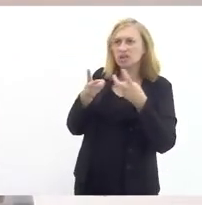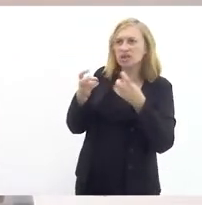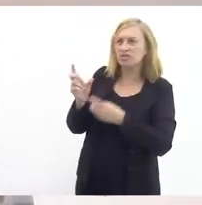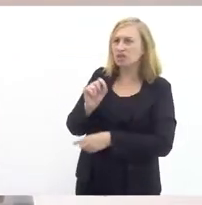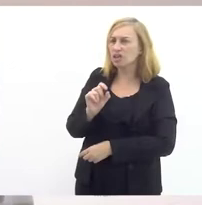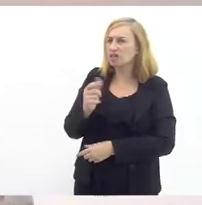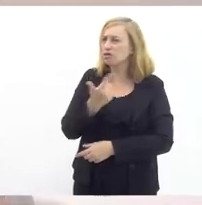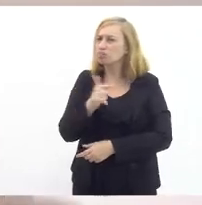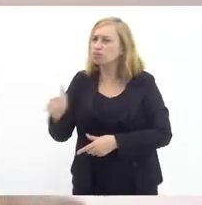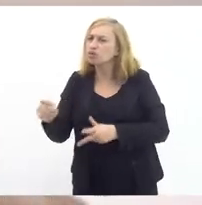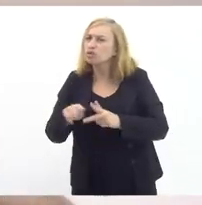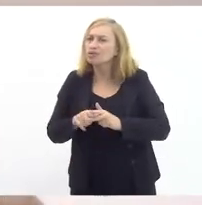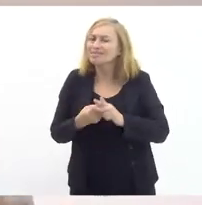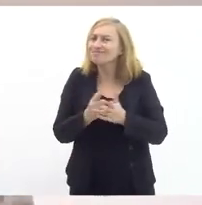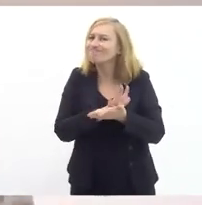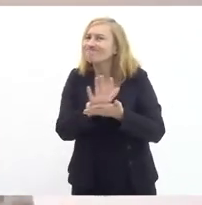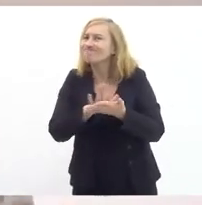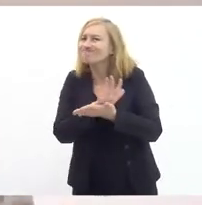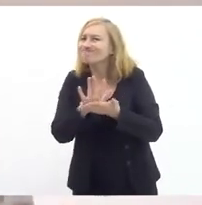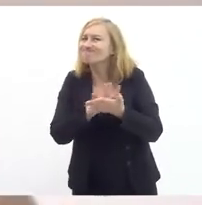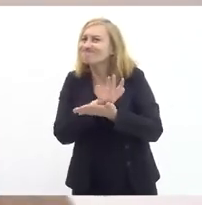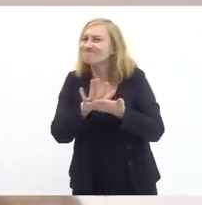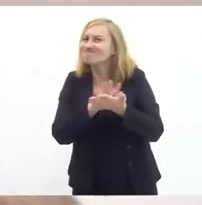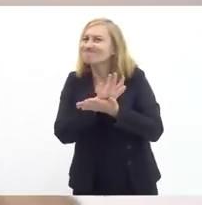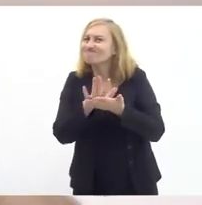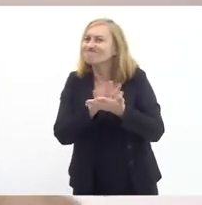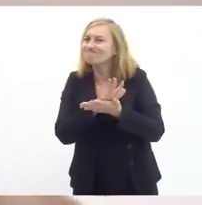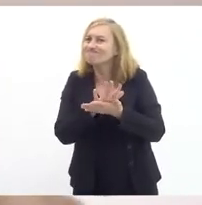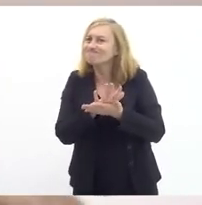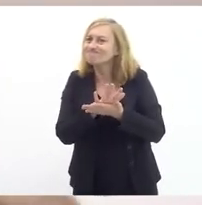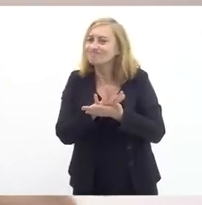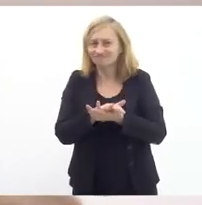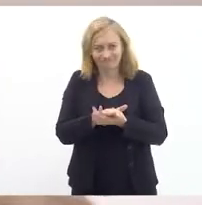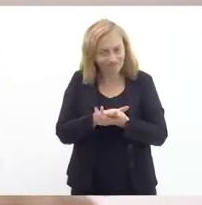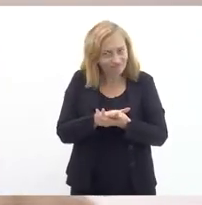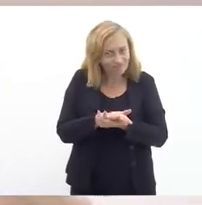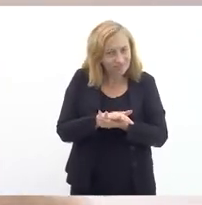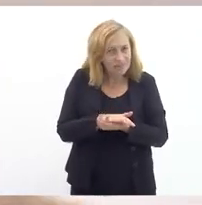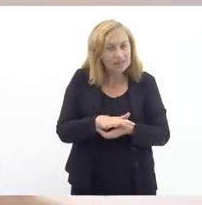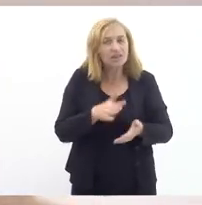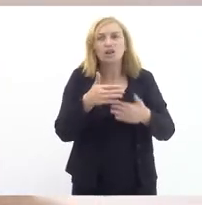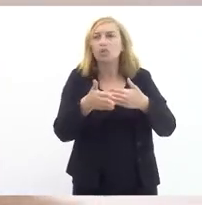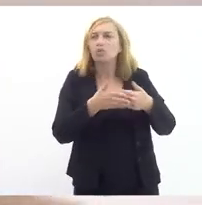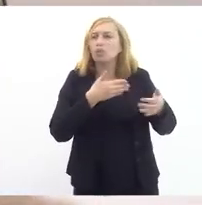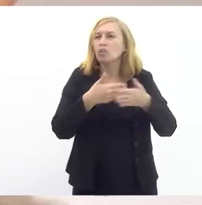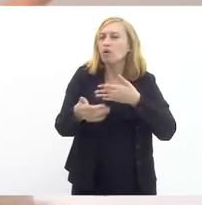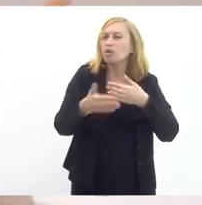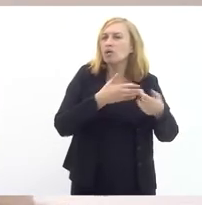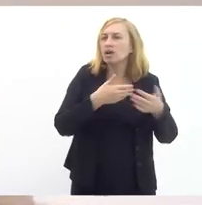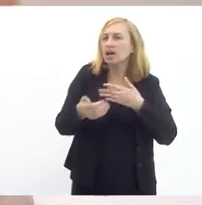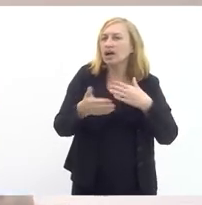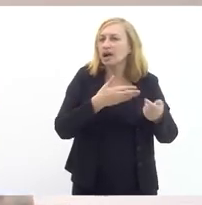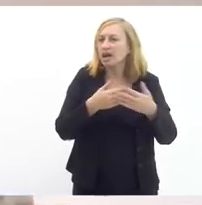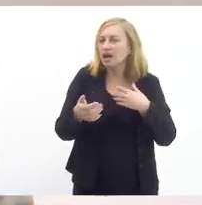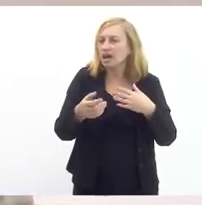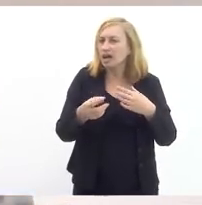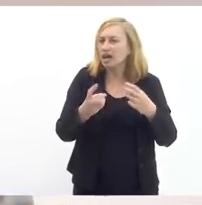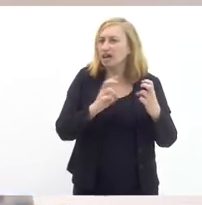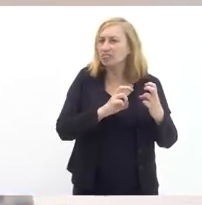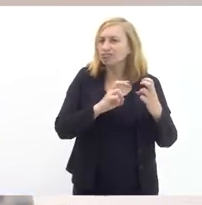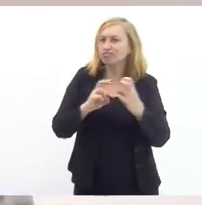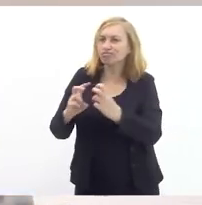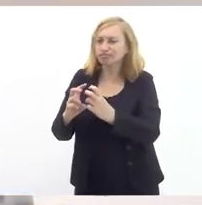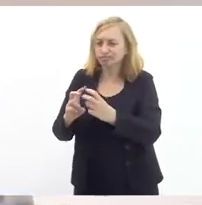tem manutenção preventiva nem corretiva. E qualquer via permanente que não tem